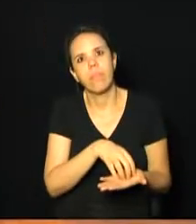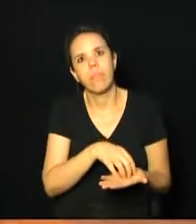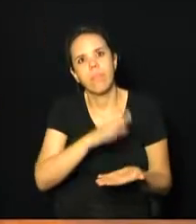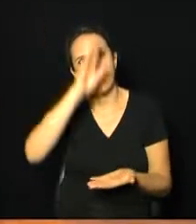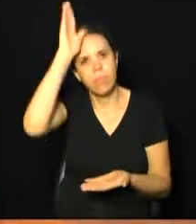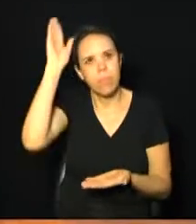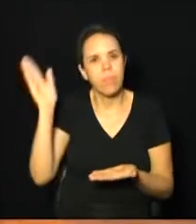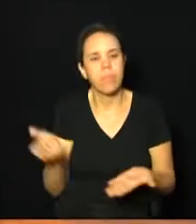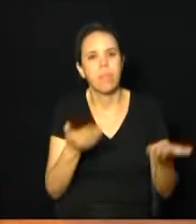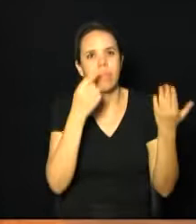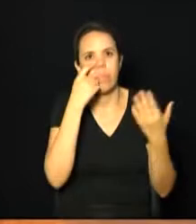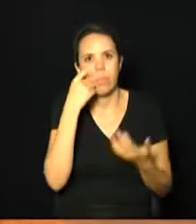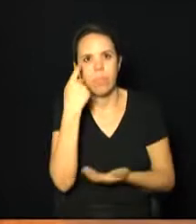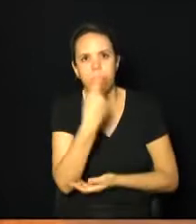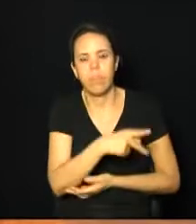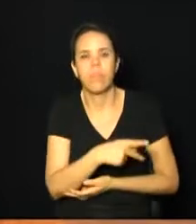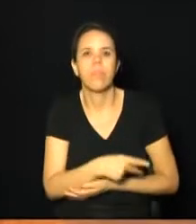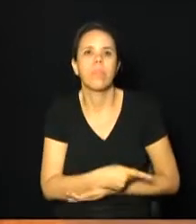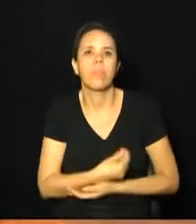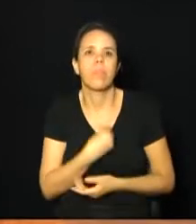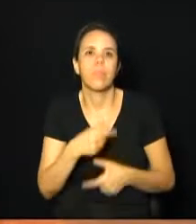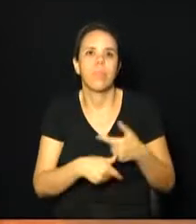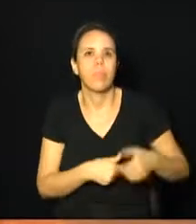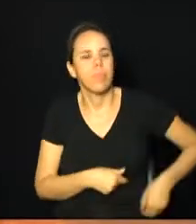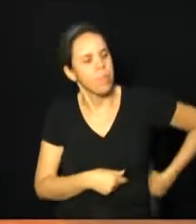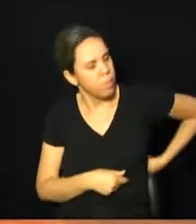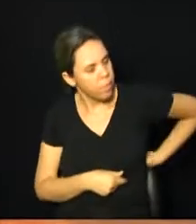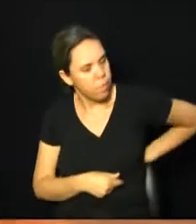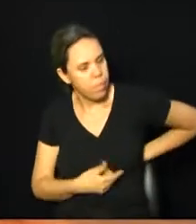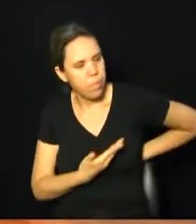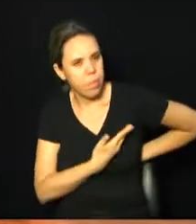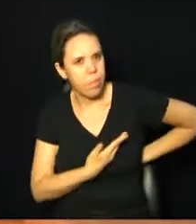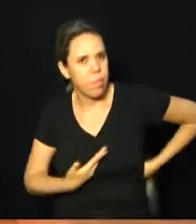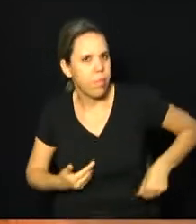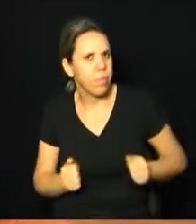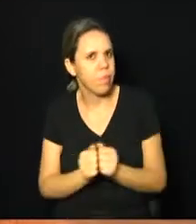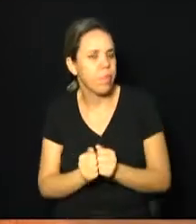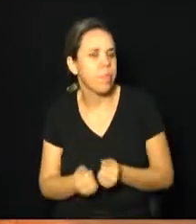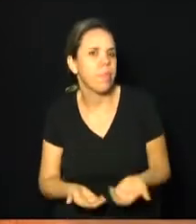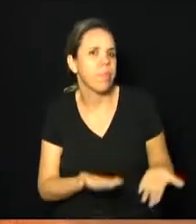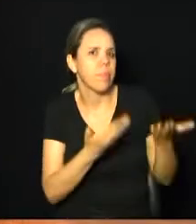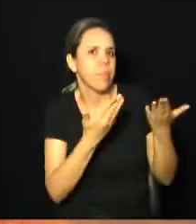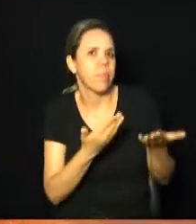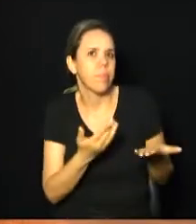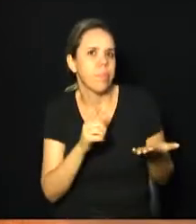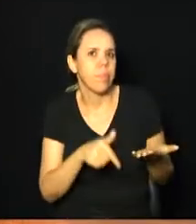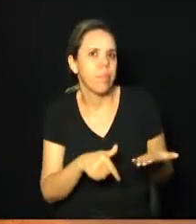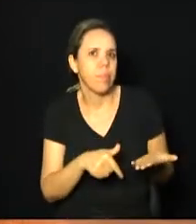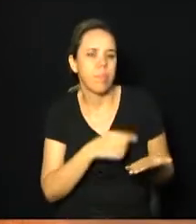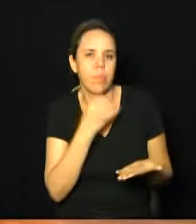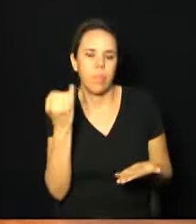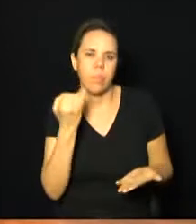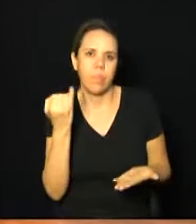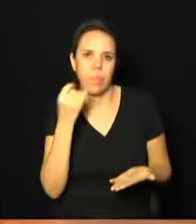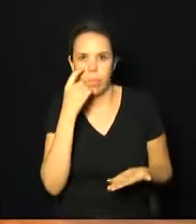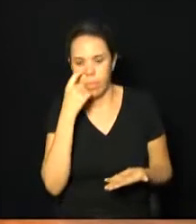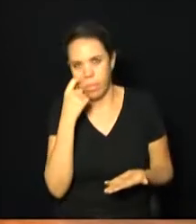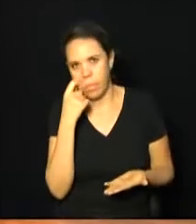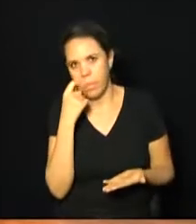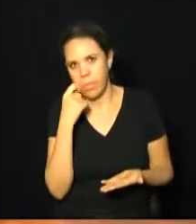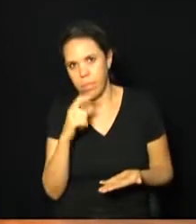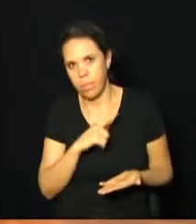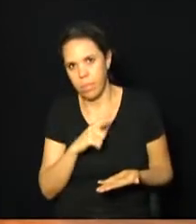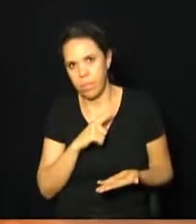bombeiro para lá, né? E estamos trabalhando junto ao poder público para que a gente viabilize isso, que vai ser muito importante, porque inclusive